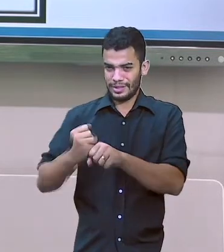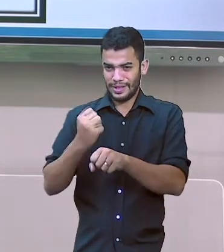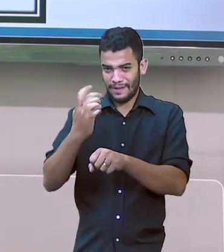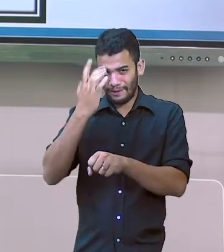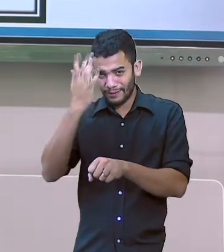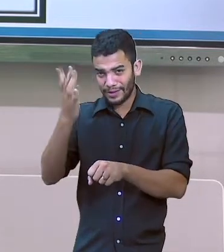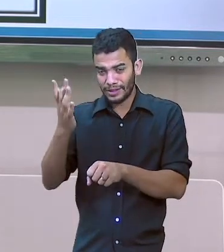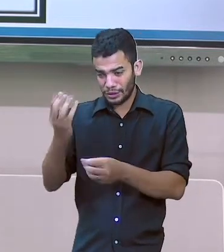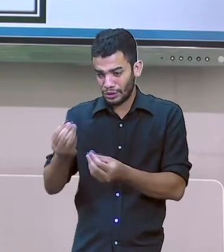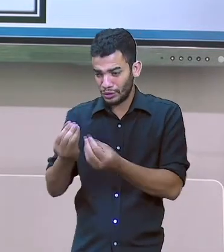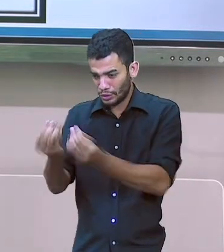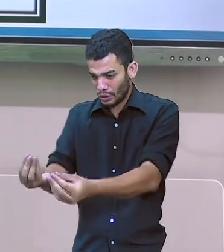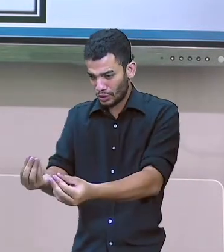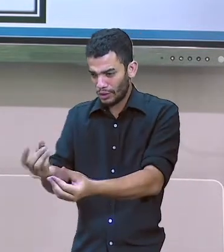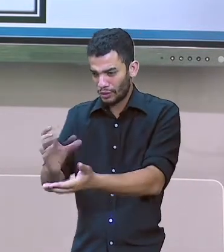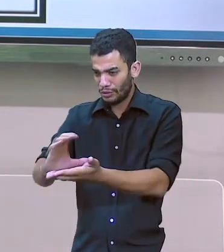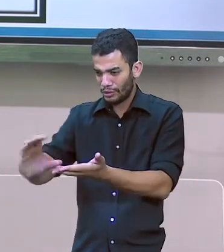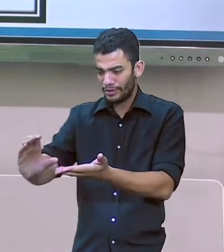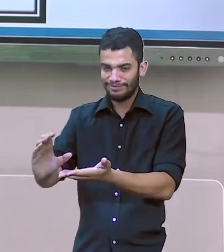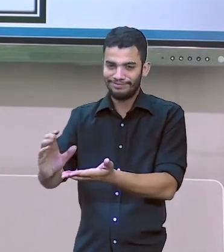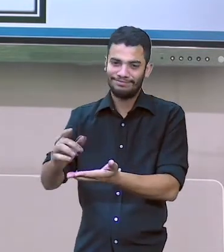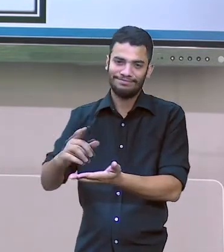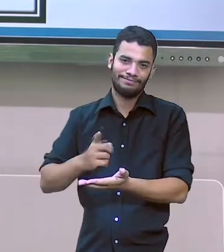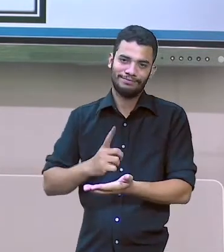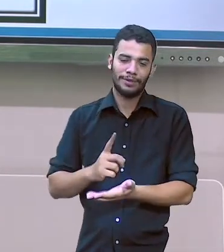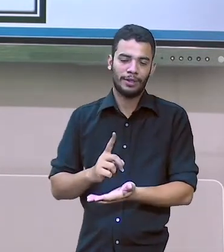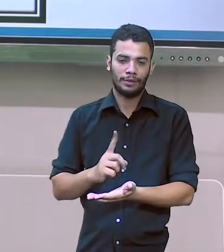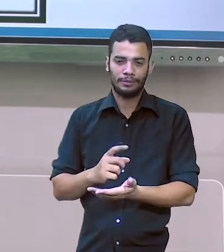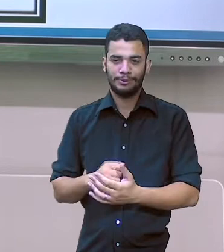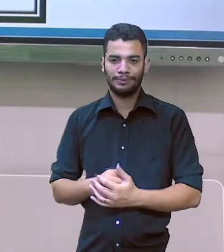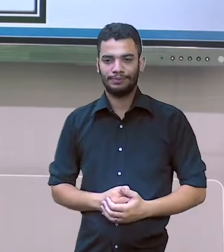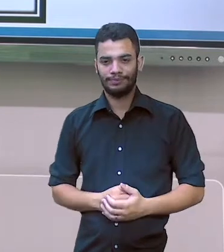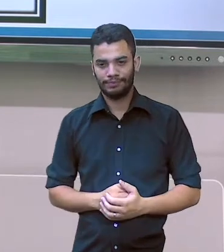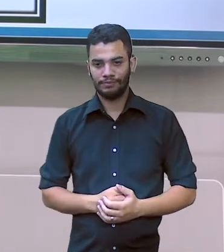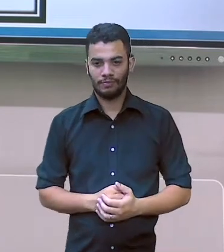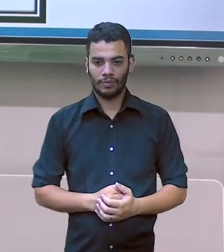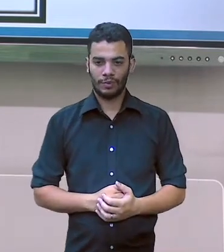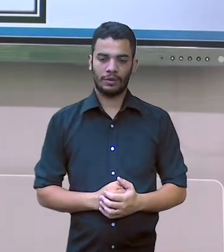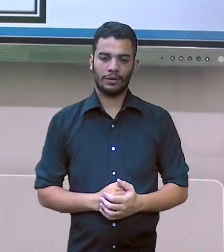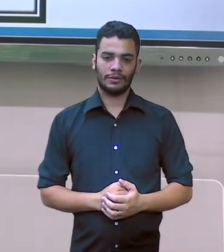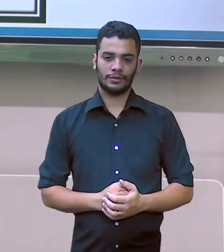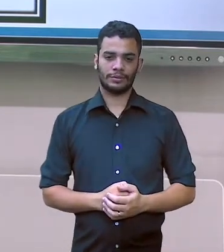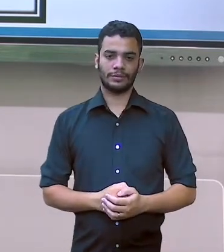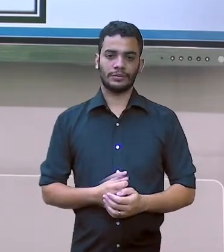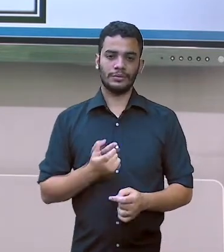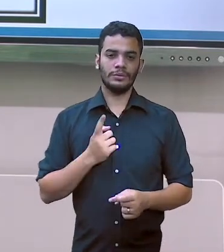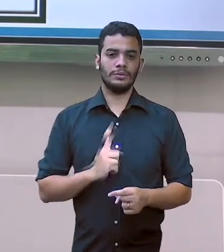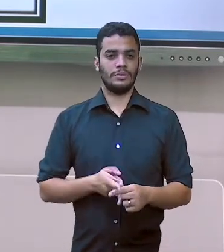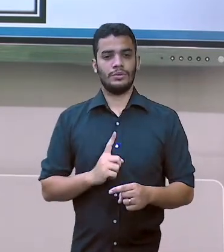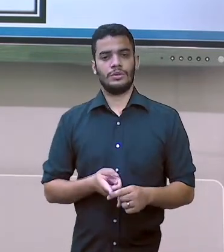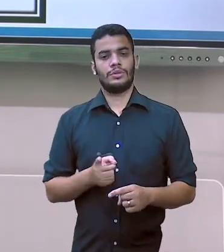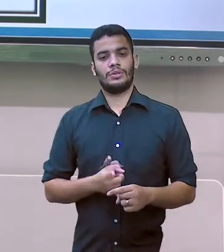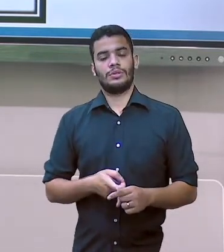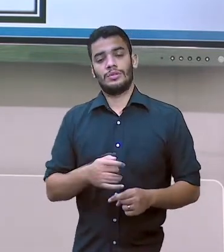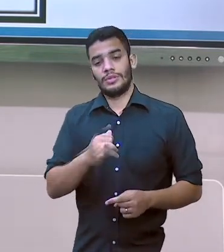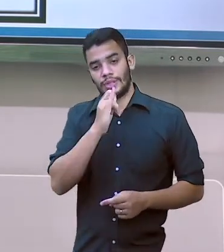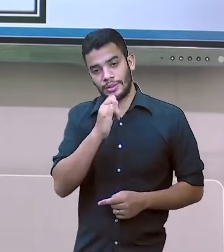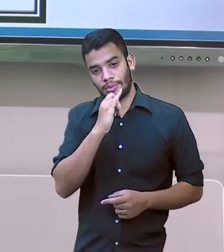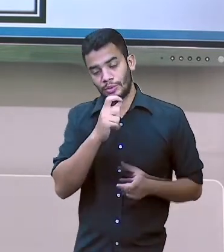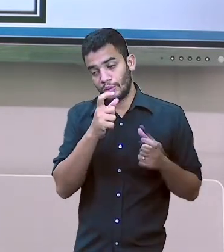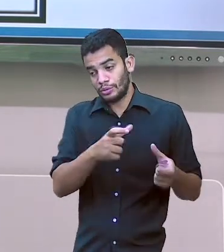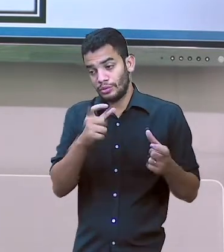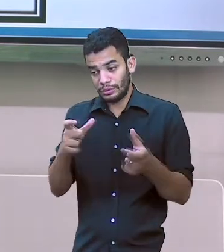Até porque as terras que cultivavam mais o café, nós vamos ver, é São Paulo,